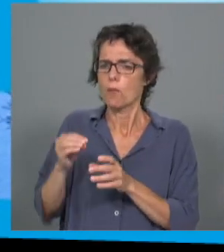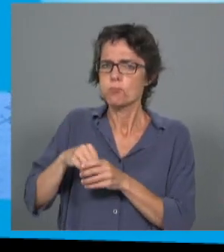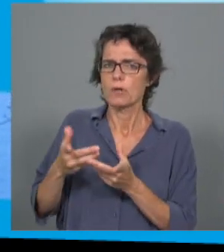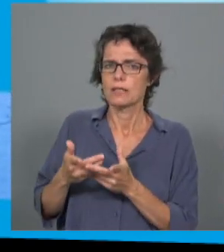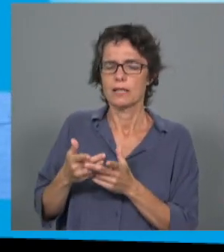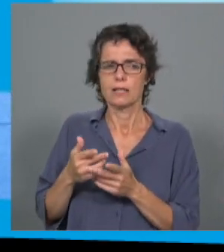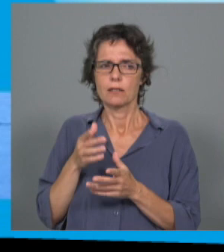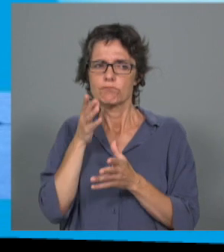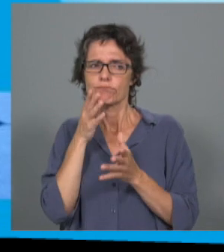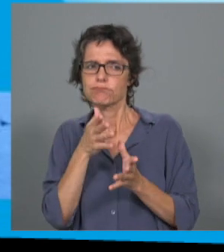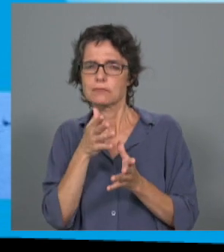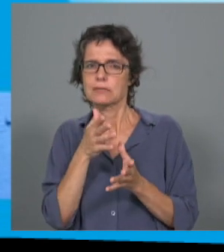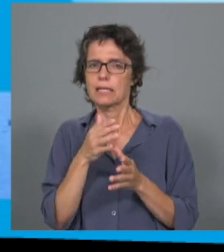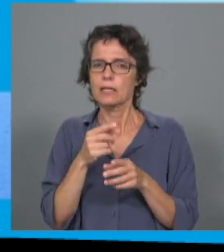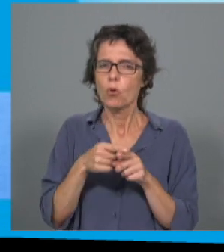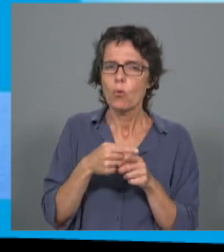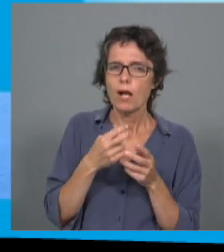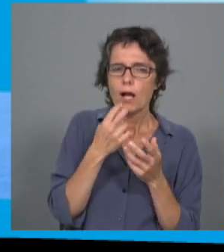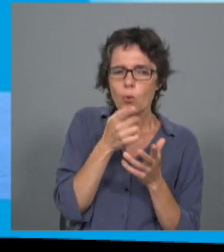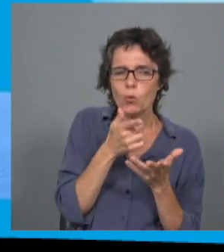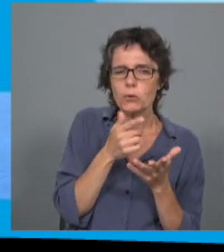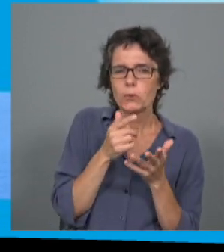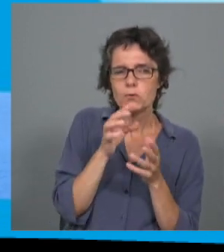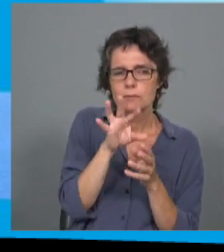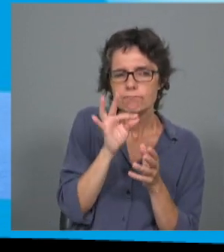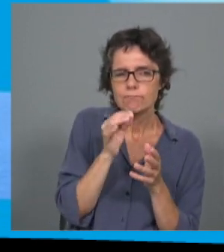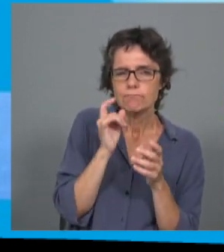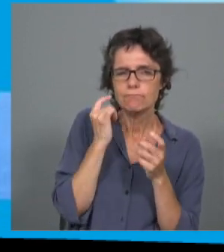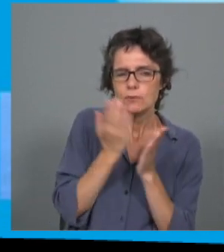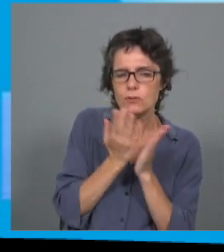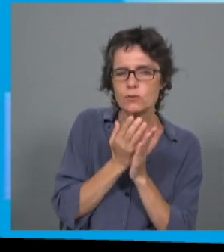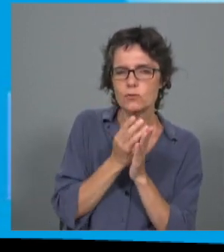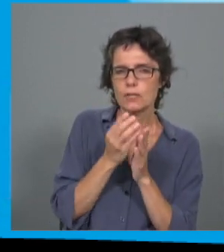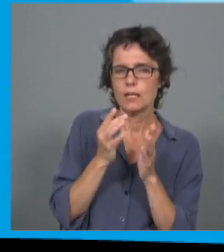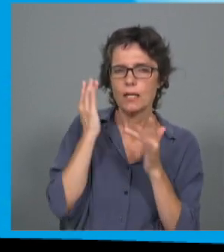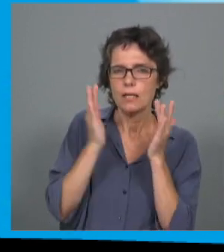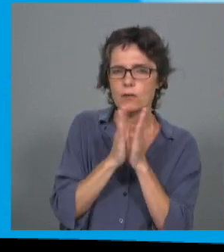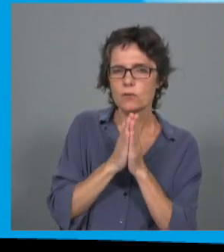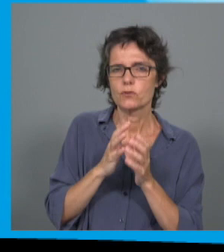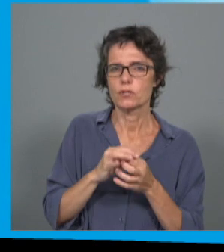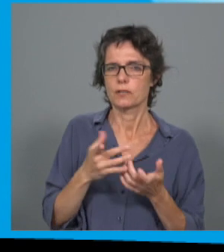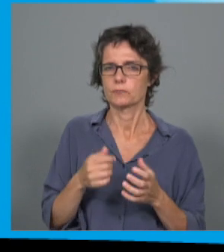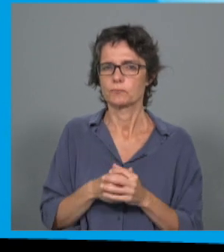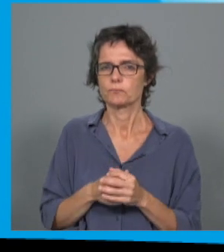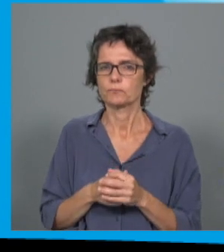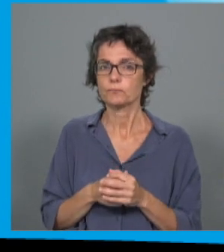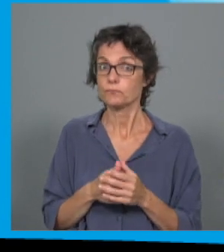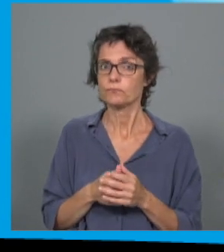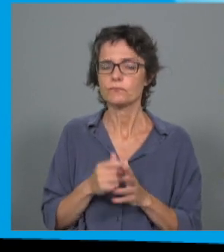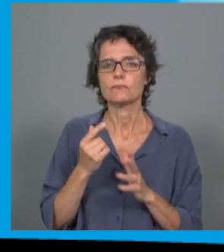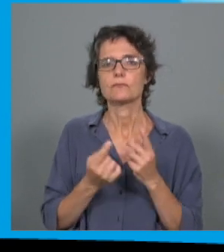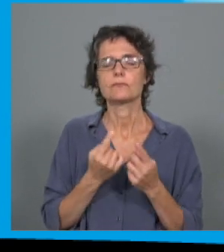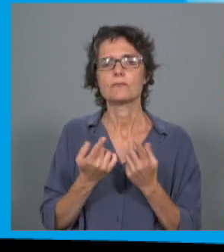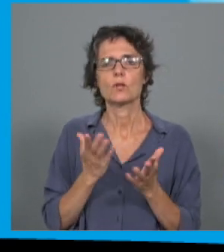cristãos empenhados e curiosos, que pudessem também optar pelo estudo da teologia, que não fosse apenas